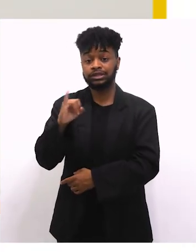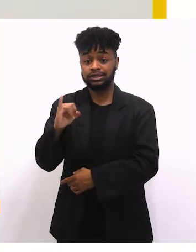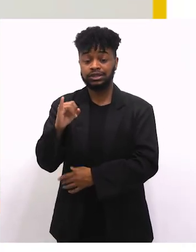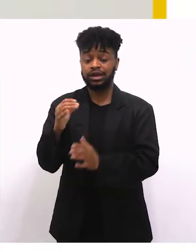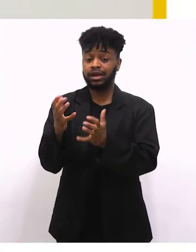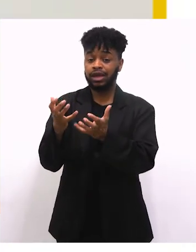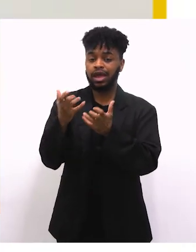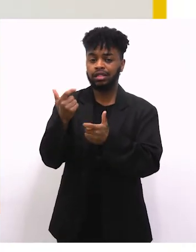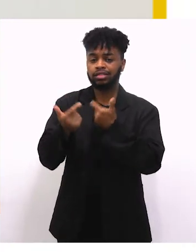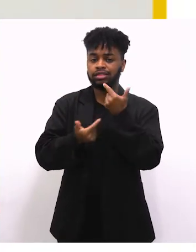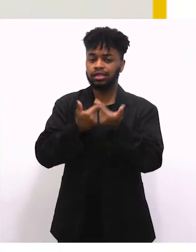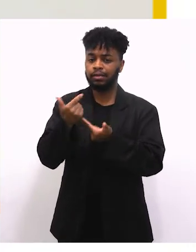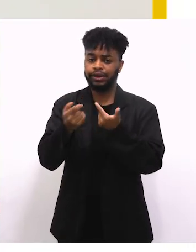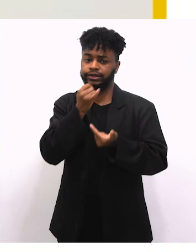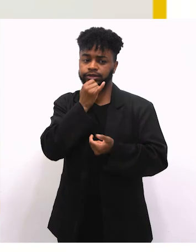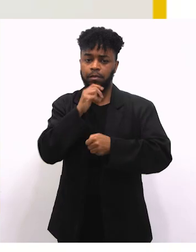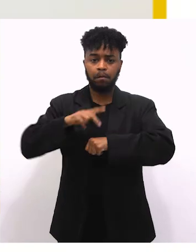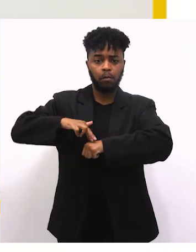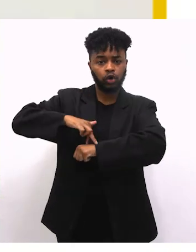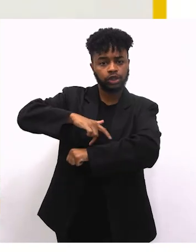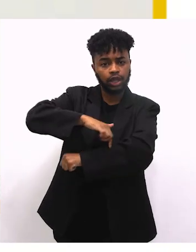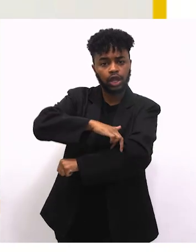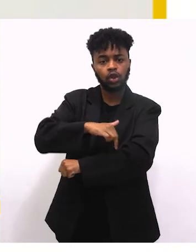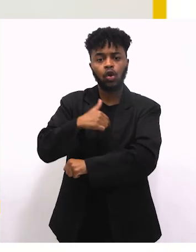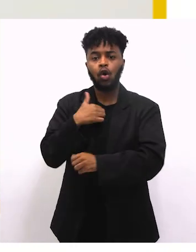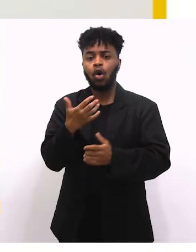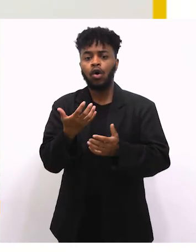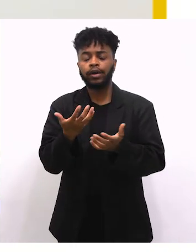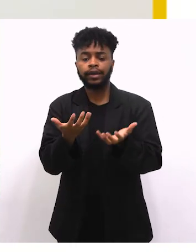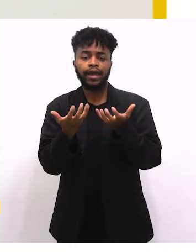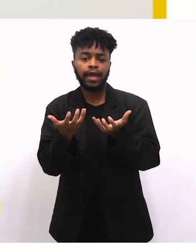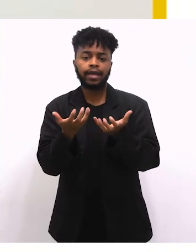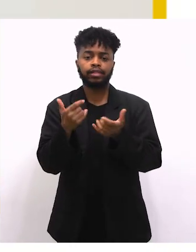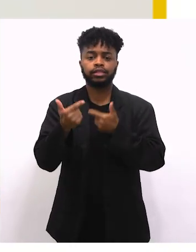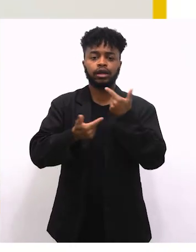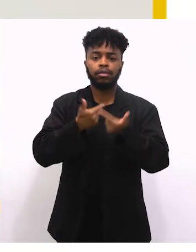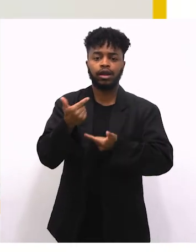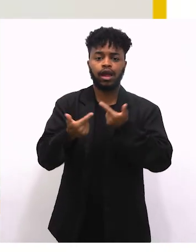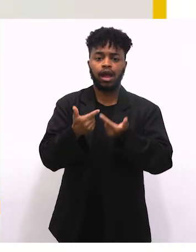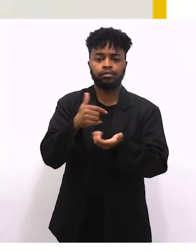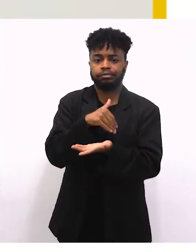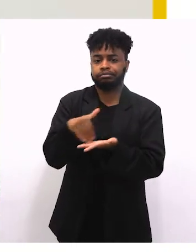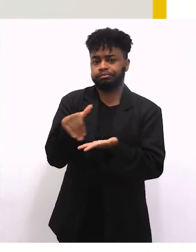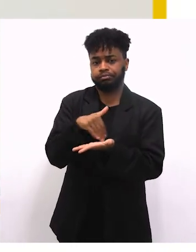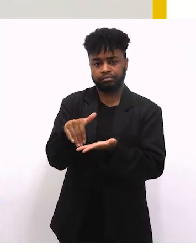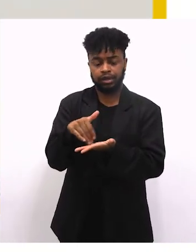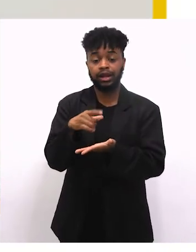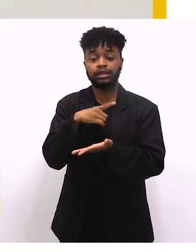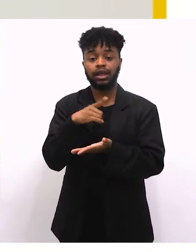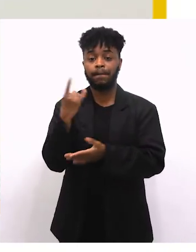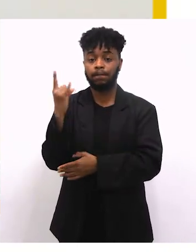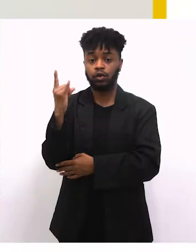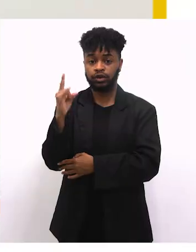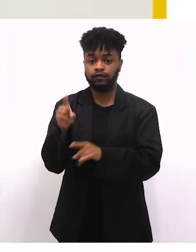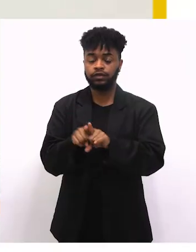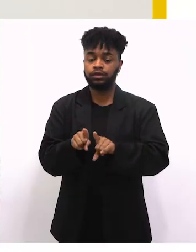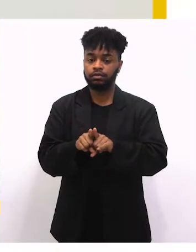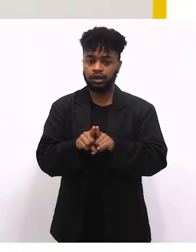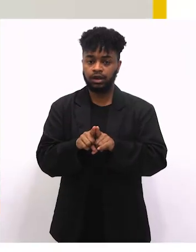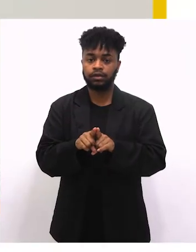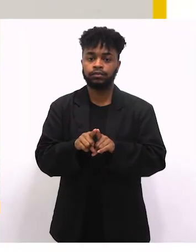queiram muitas vezes trabalhar como modelo, trabalhar como recepcionista. Nós temos o caso da